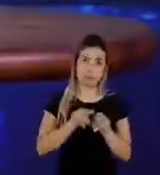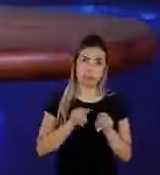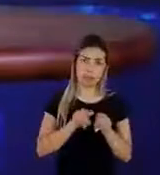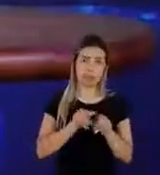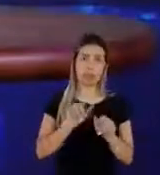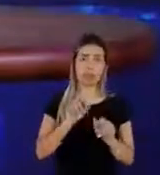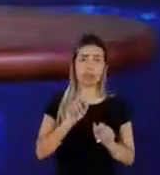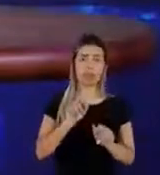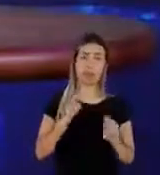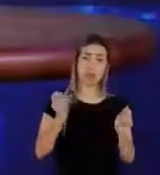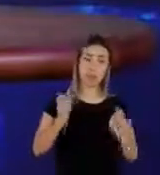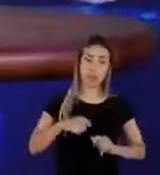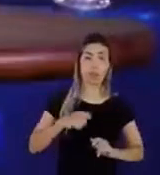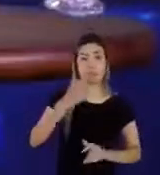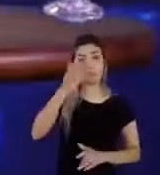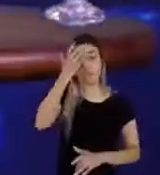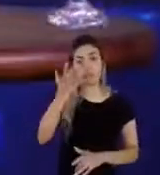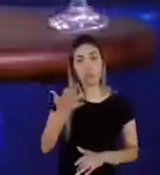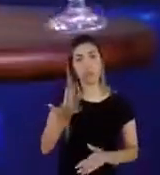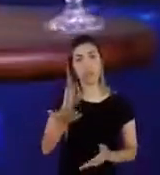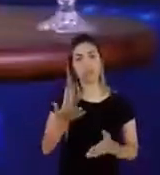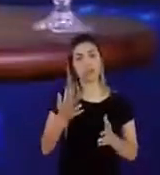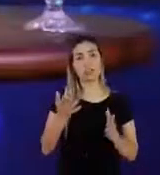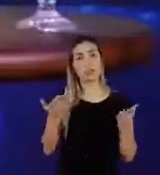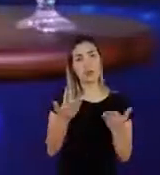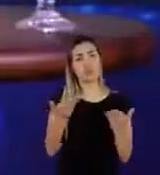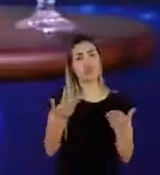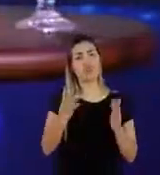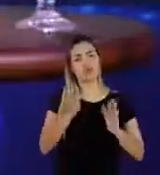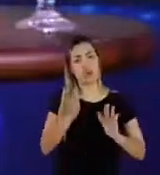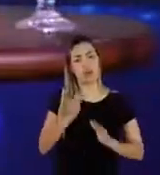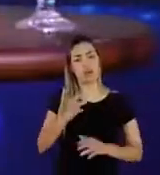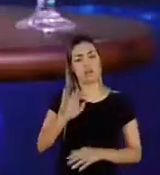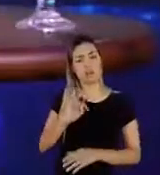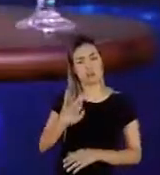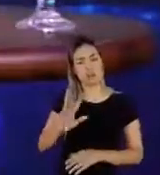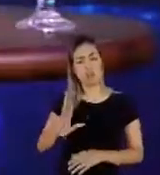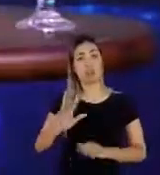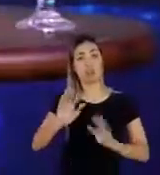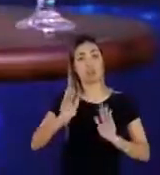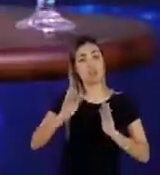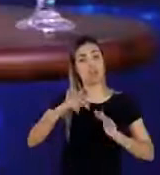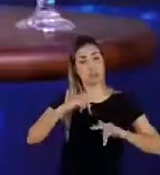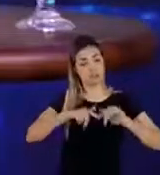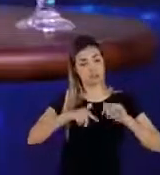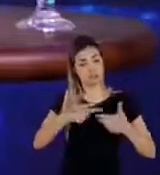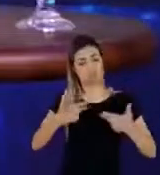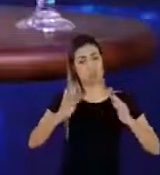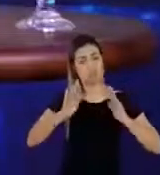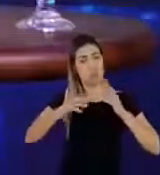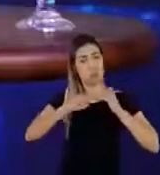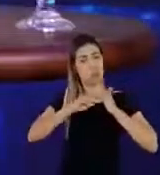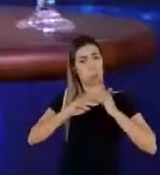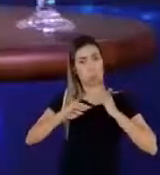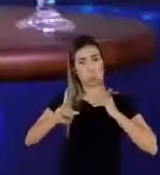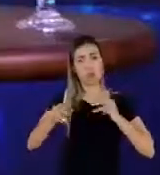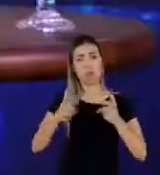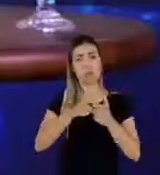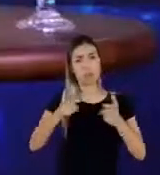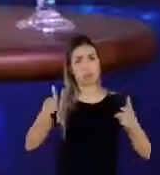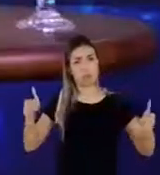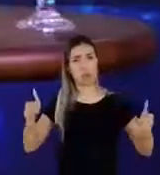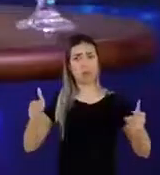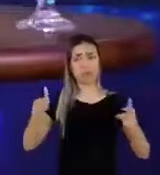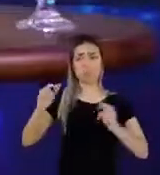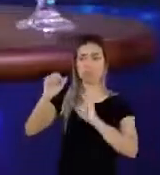vantagem de o TRL já ser hoje uma ferramenta padronizada e amplamente utilizada pela